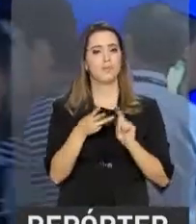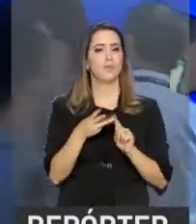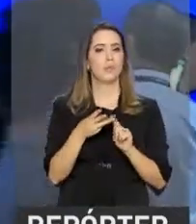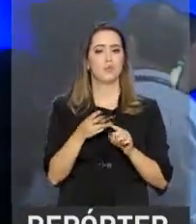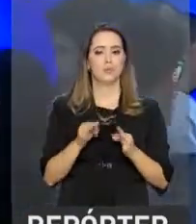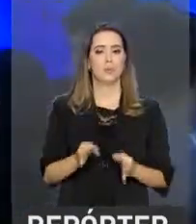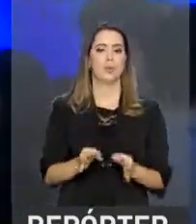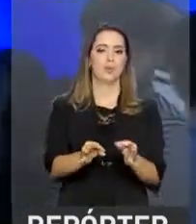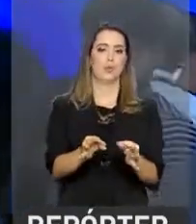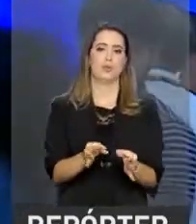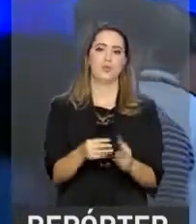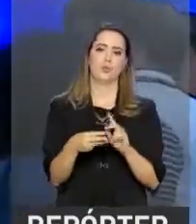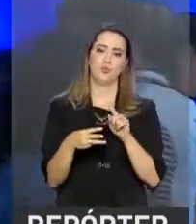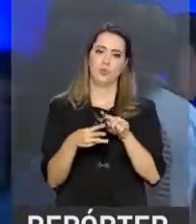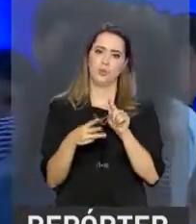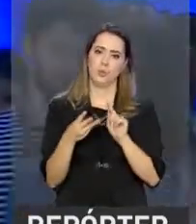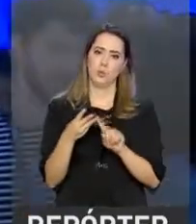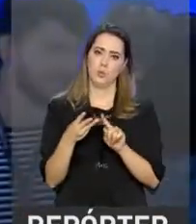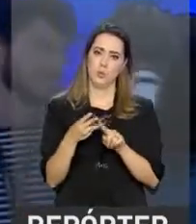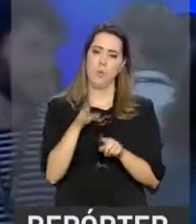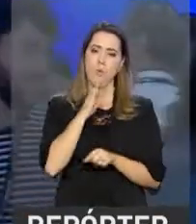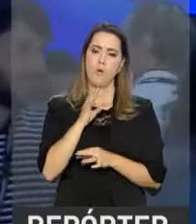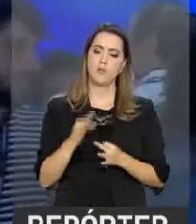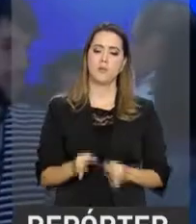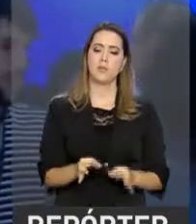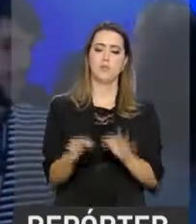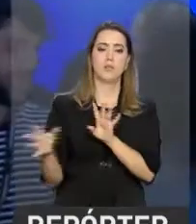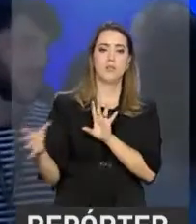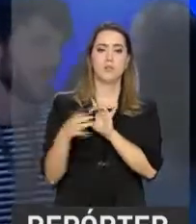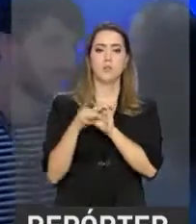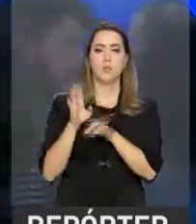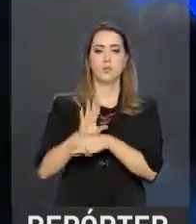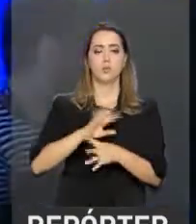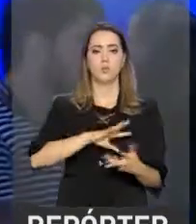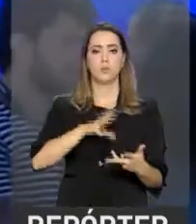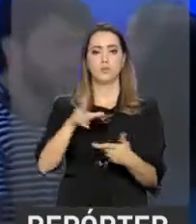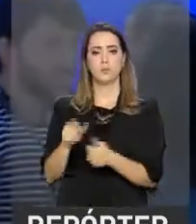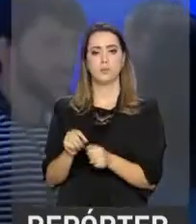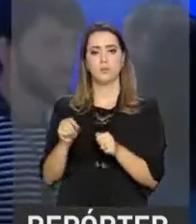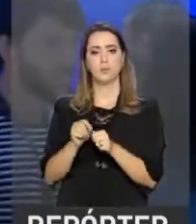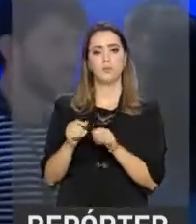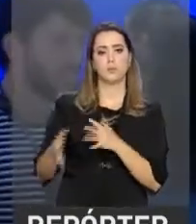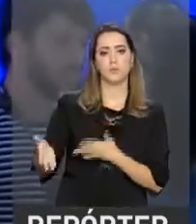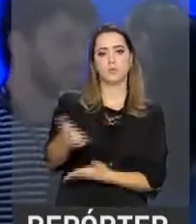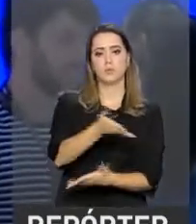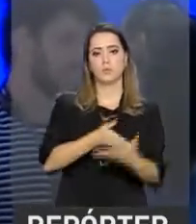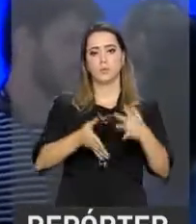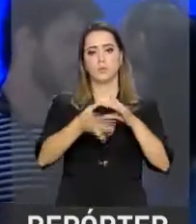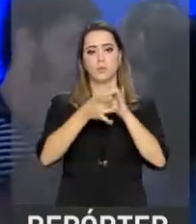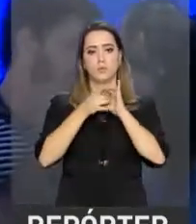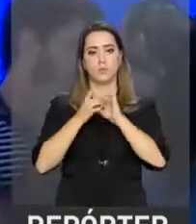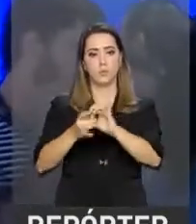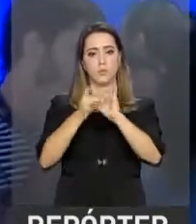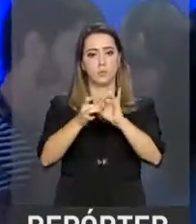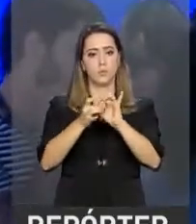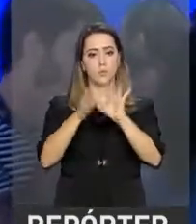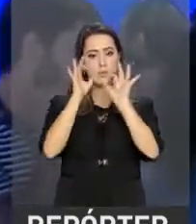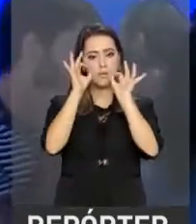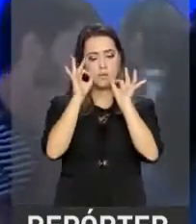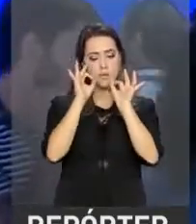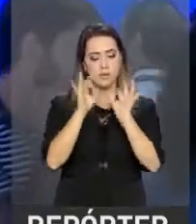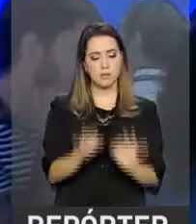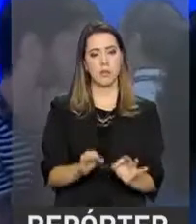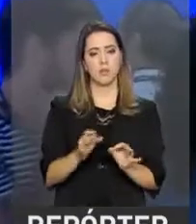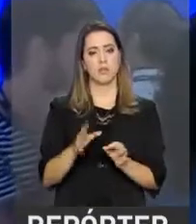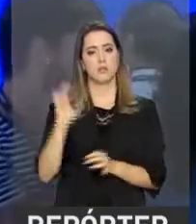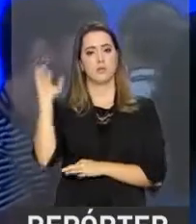tecnologia. É conhecimento e tecnologia que vai ajudar o mundo a fazer uma integração, né, inteligente